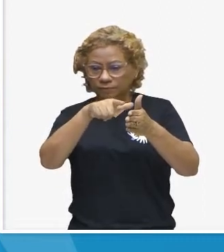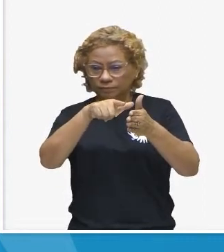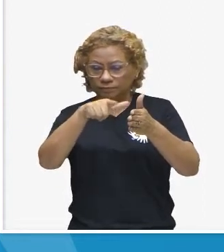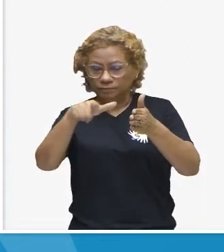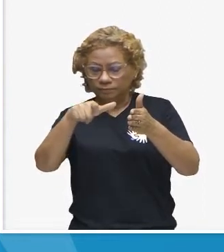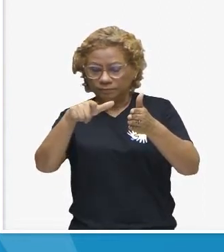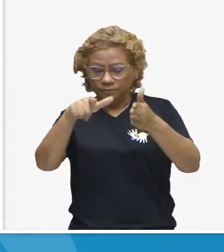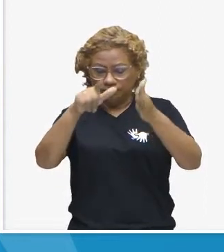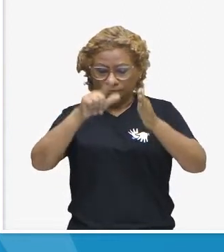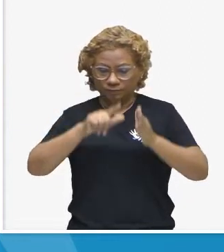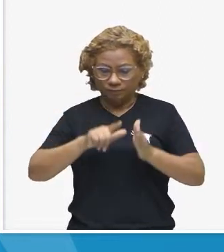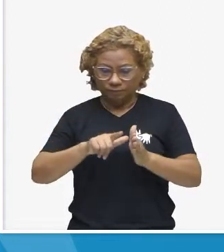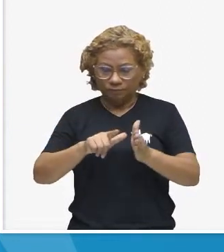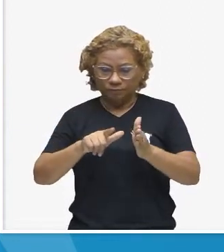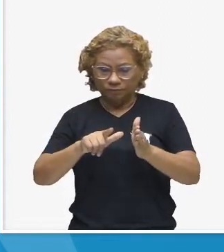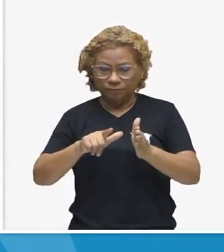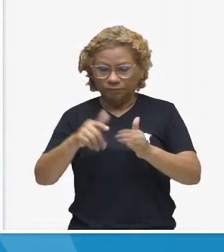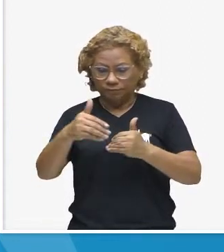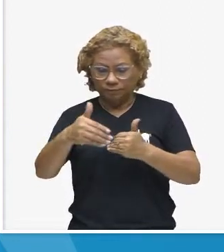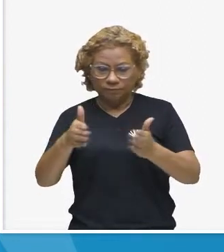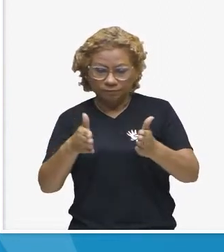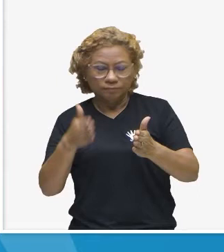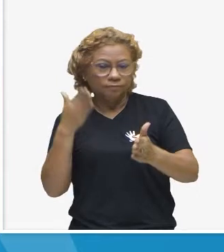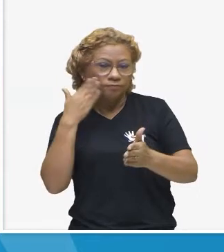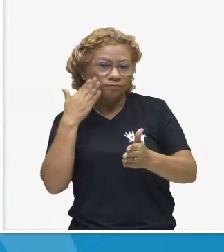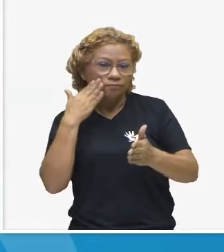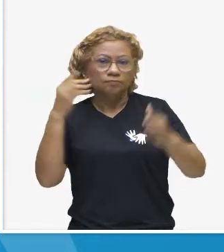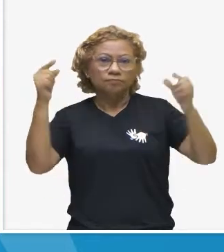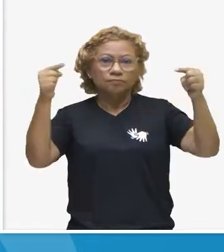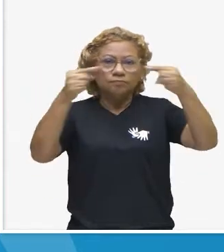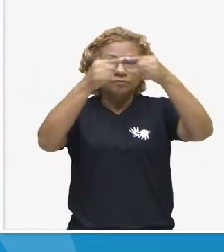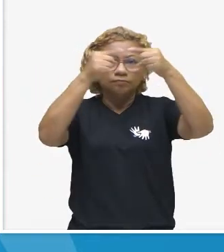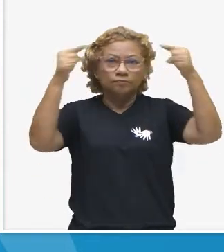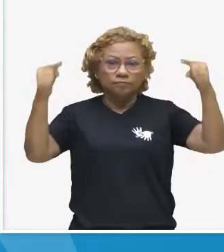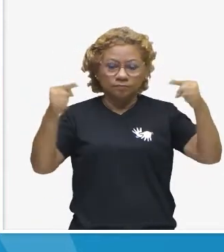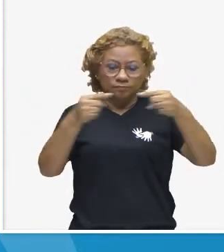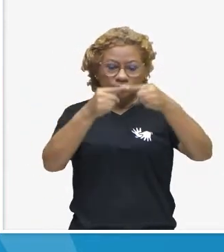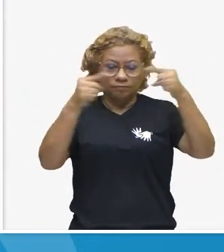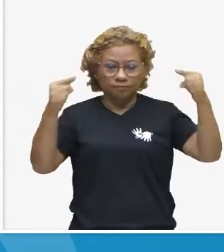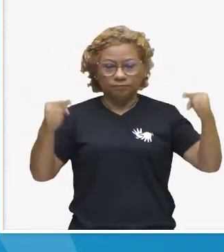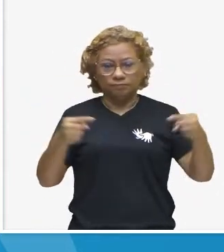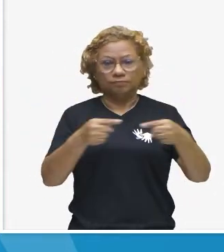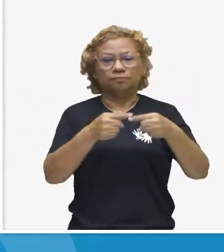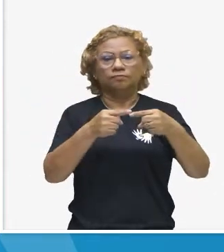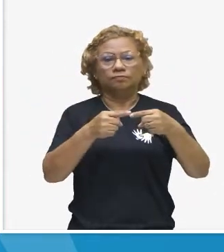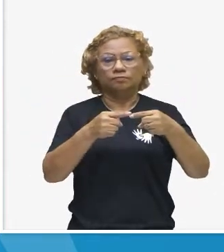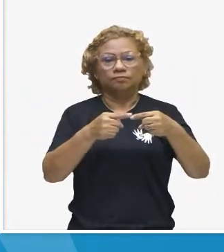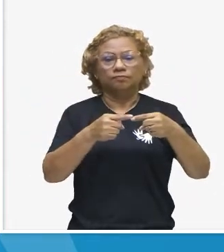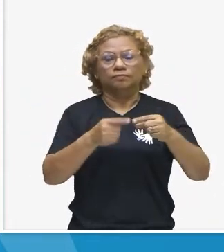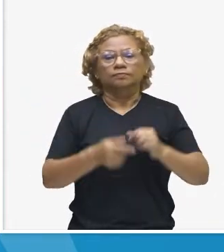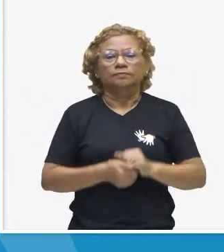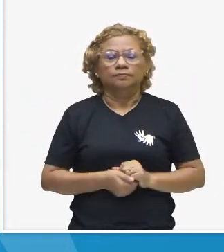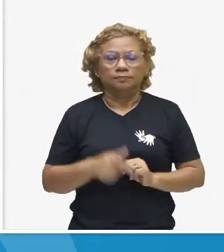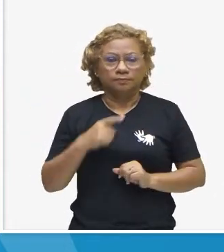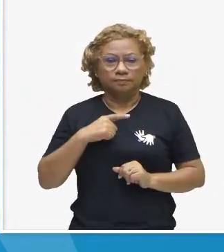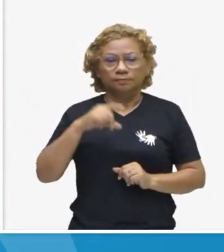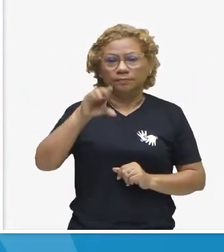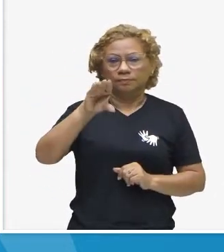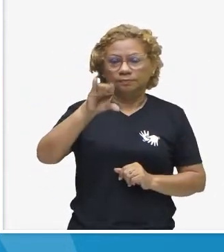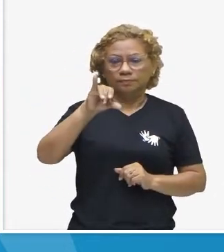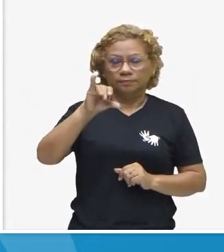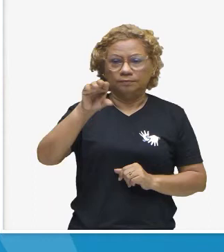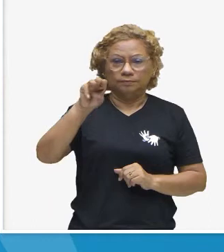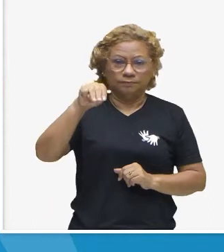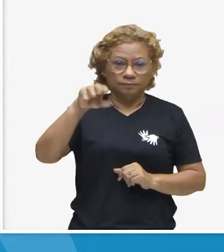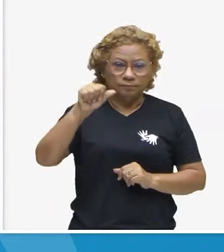correspondem. É isso que ele quer dizer. Se correspondem o de cima com o de cima do mesmo lado, tá vendo?